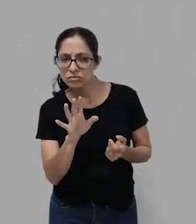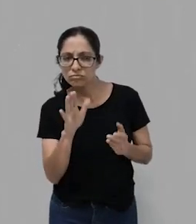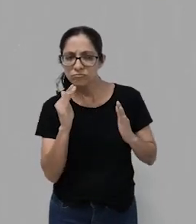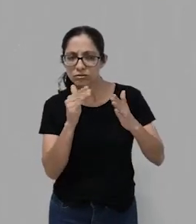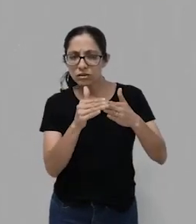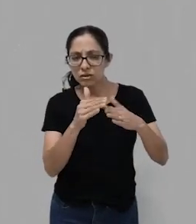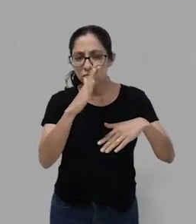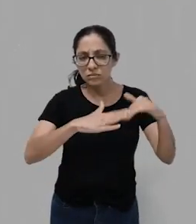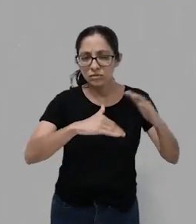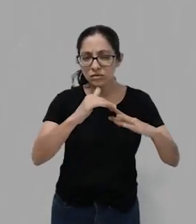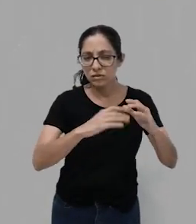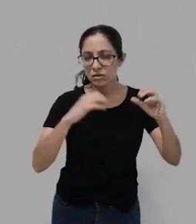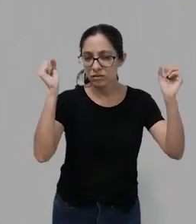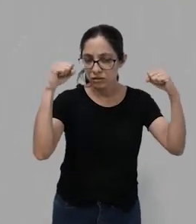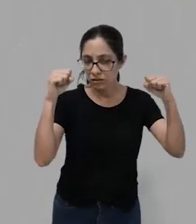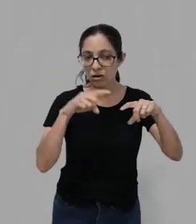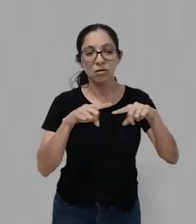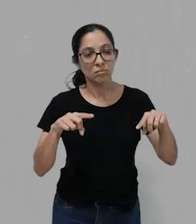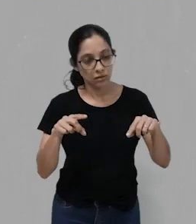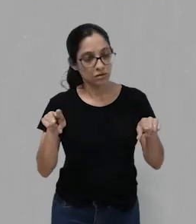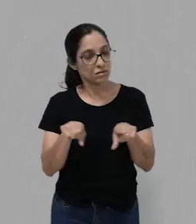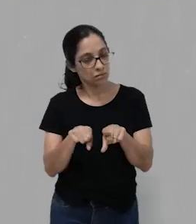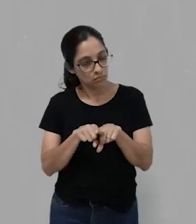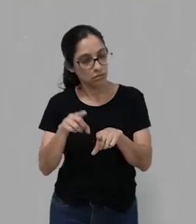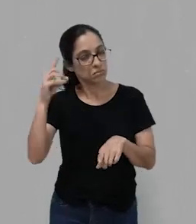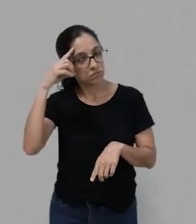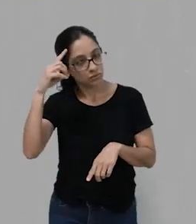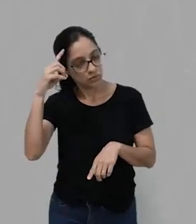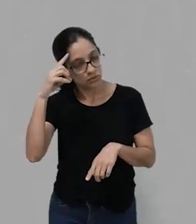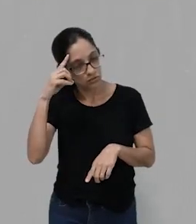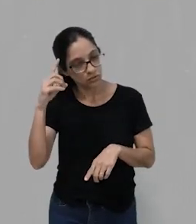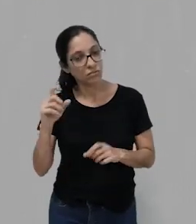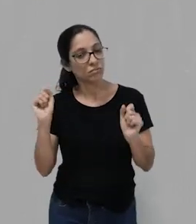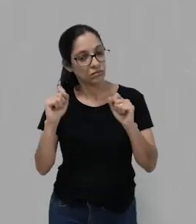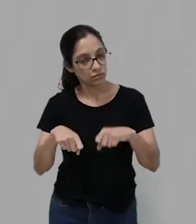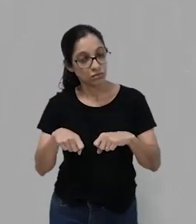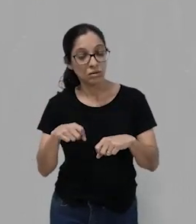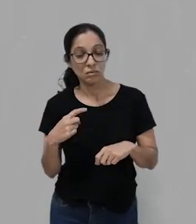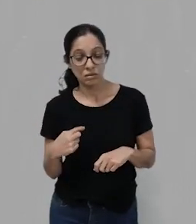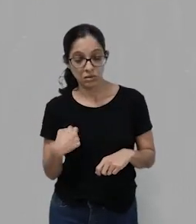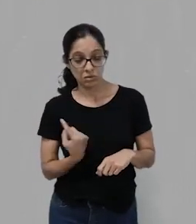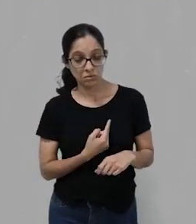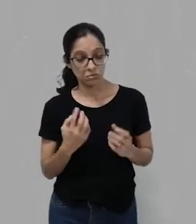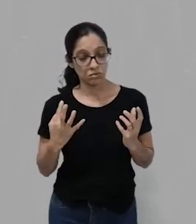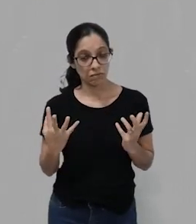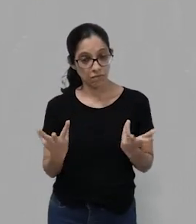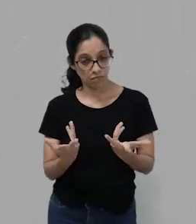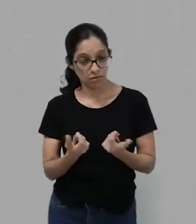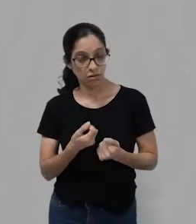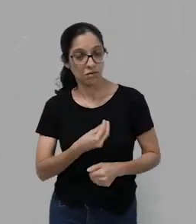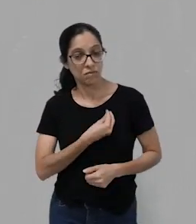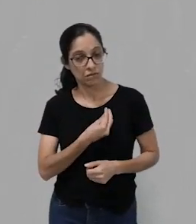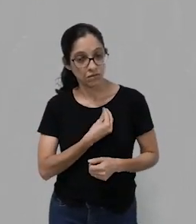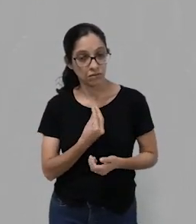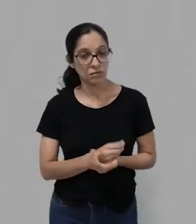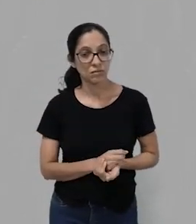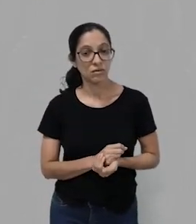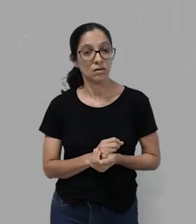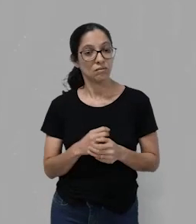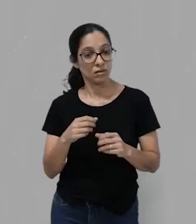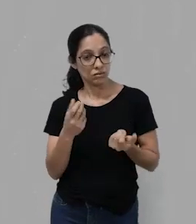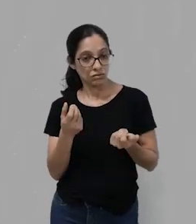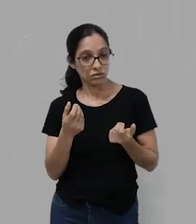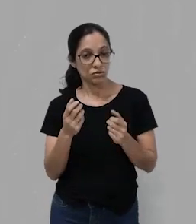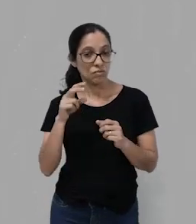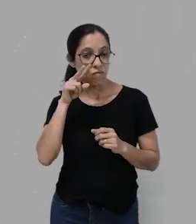atleta, serve muito para nosso cotidiano, para nosso dia a dia, para que nós tenhamos uma qualidade de vida melhor. Falei hoje aqui de força e